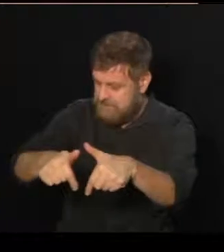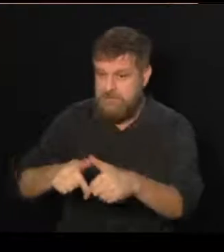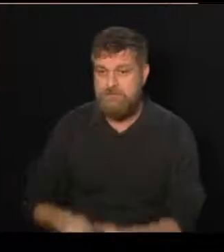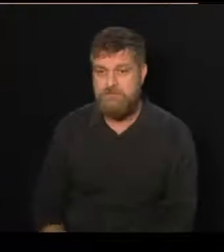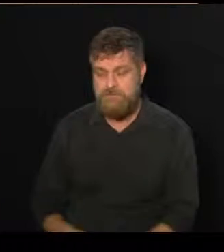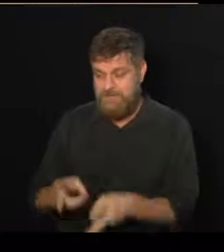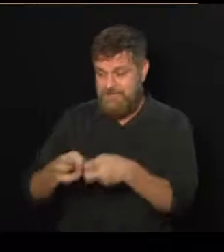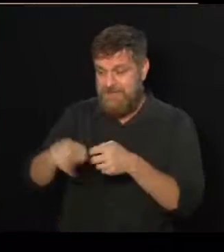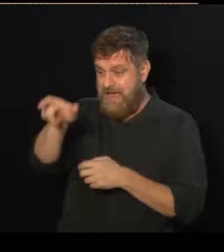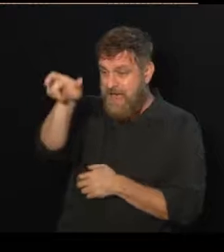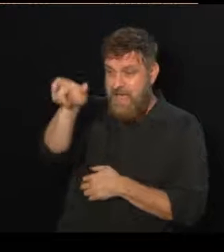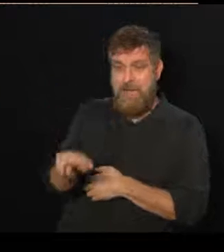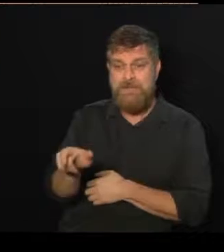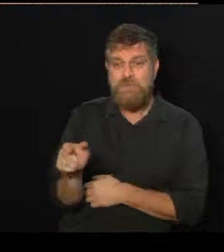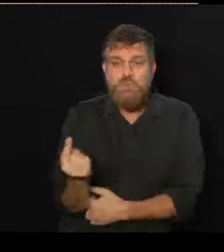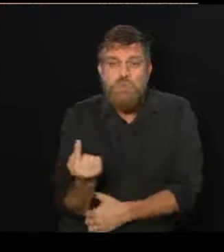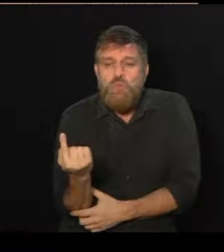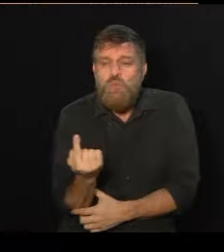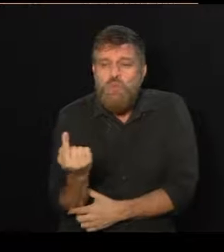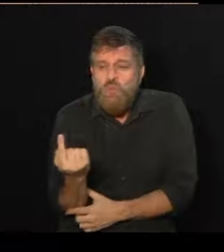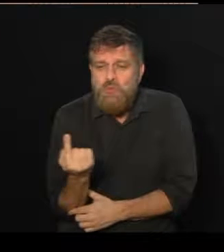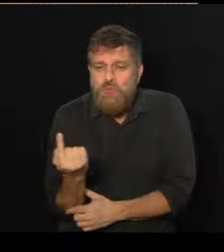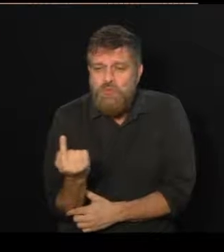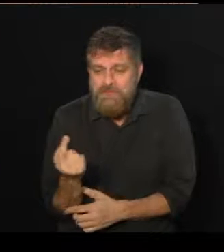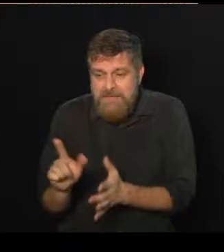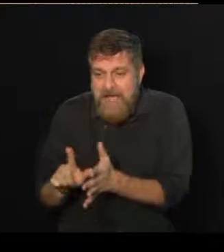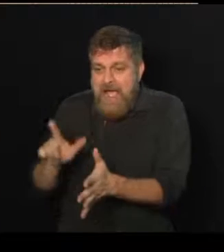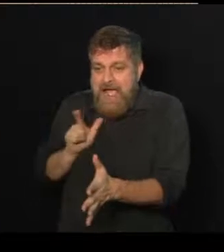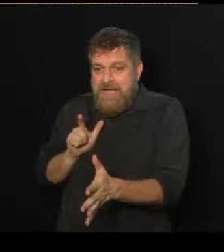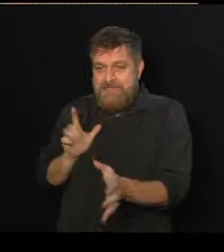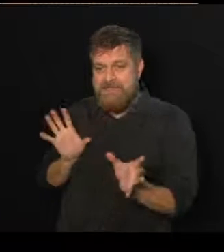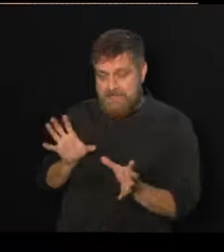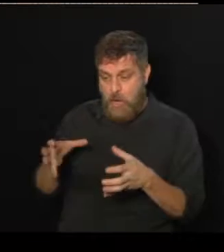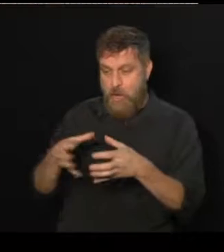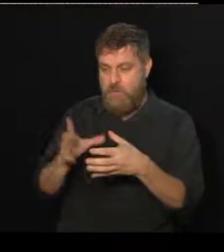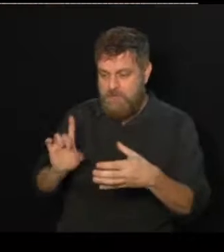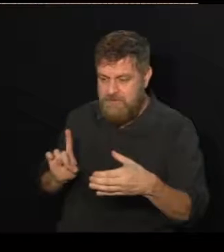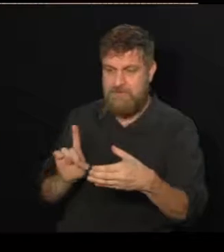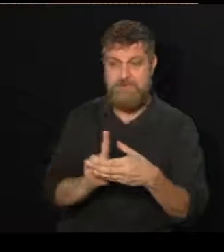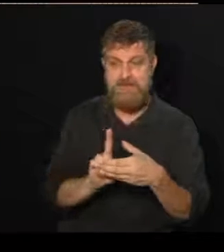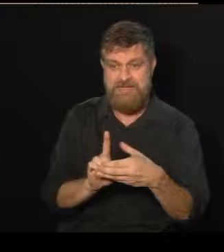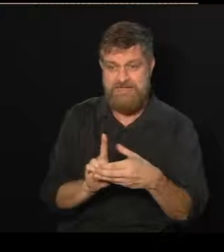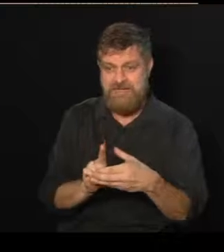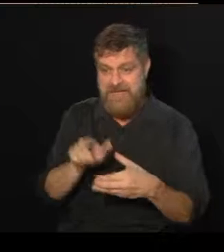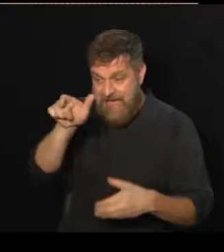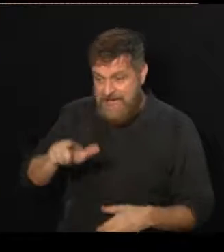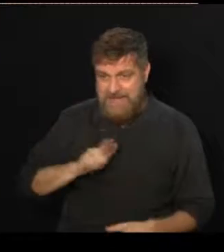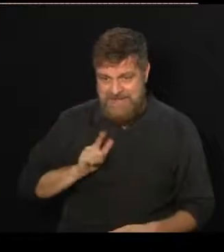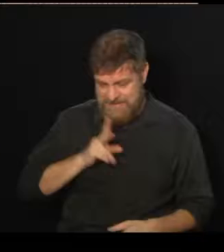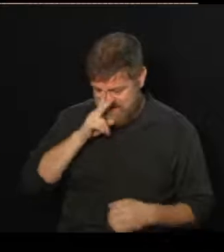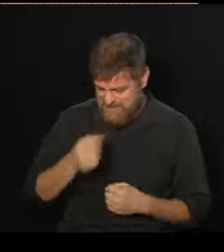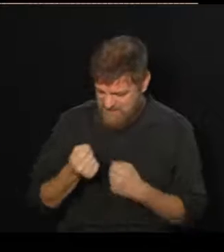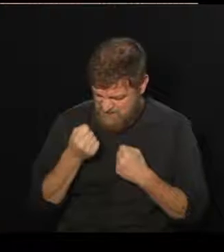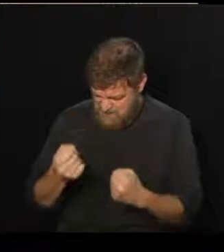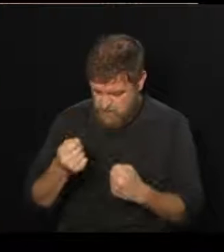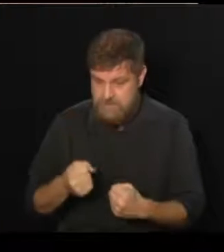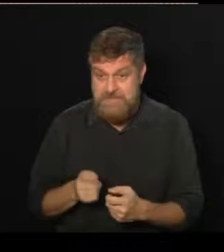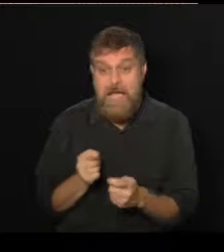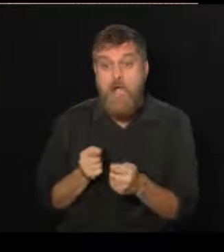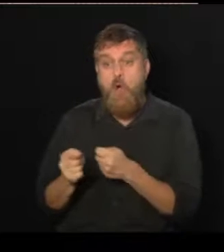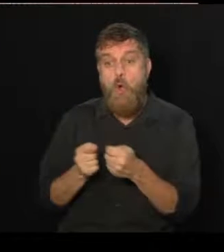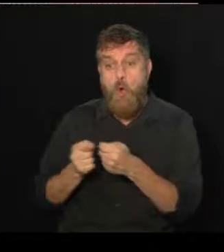Reconhecimento de que o indivíduo não é uno, mas antes múltiplo, pois há nele forças que o guiam e o